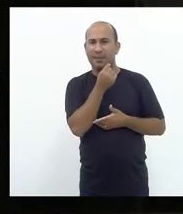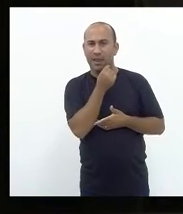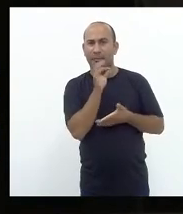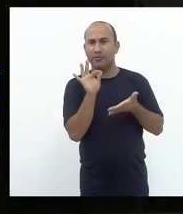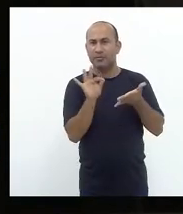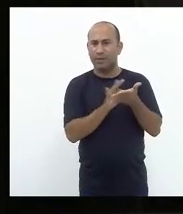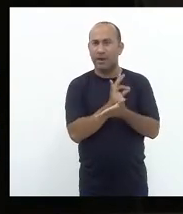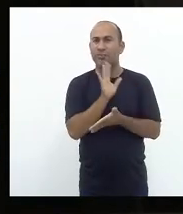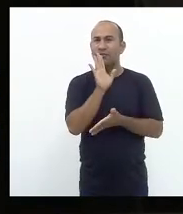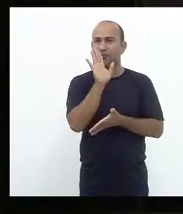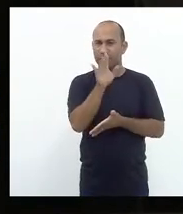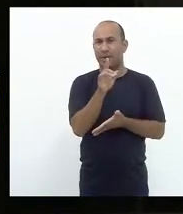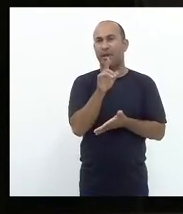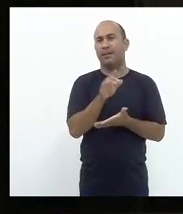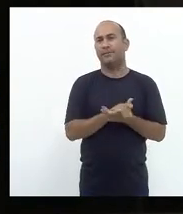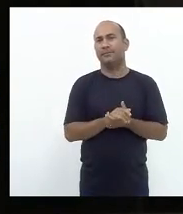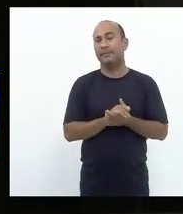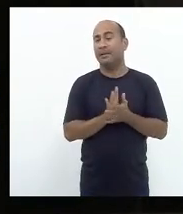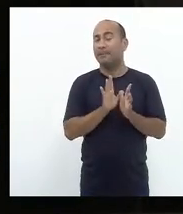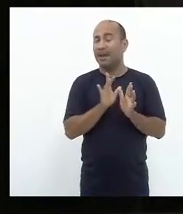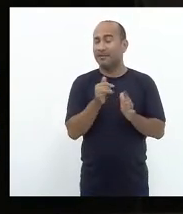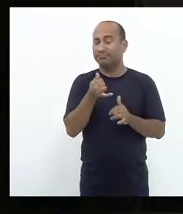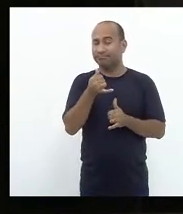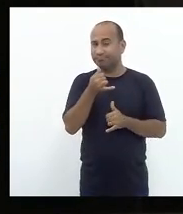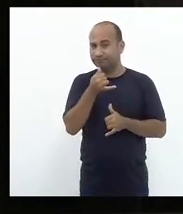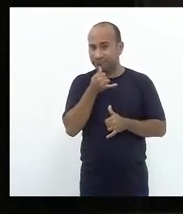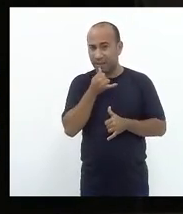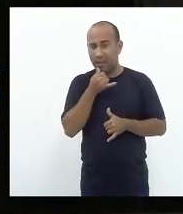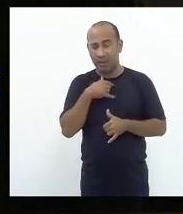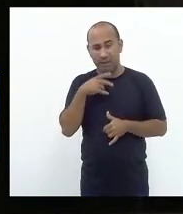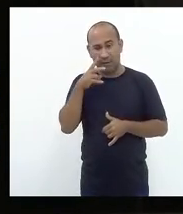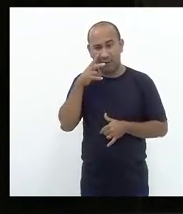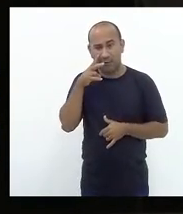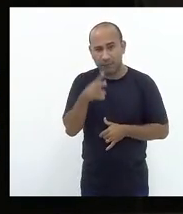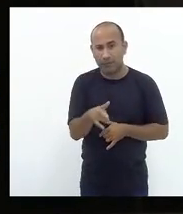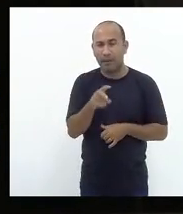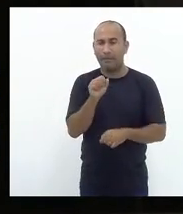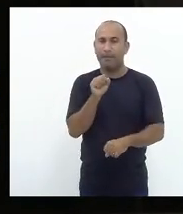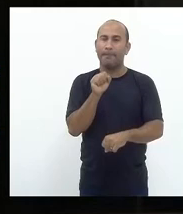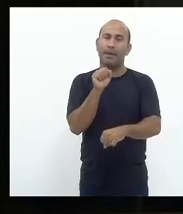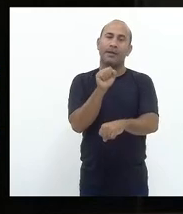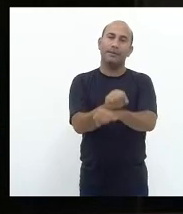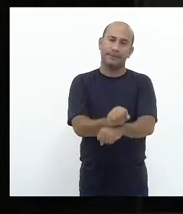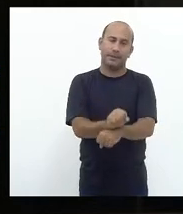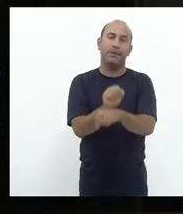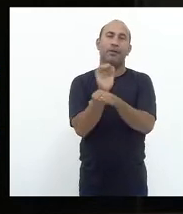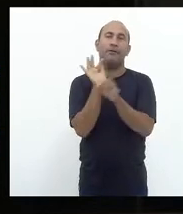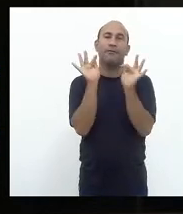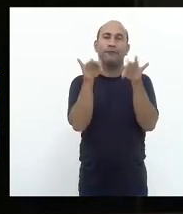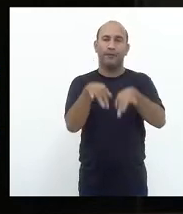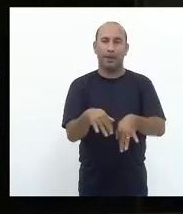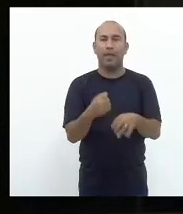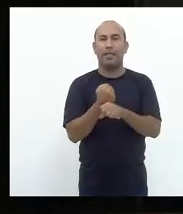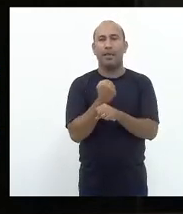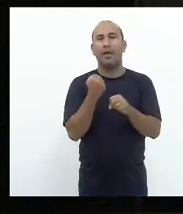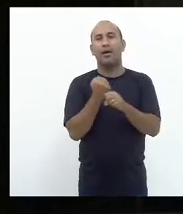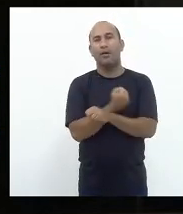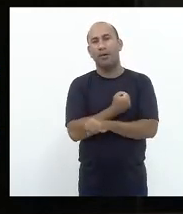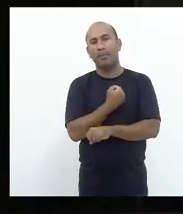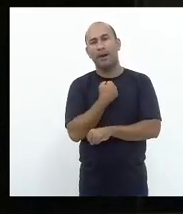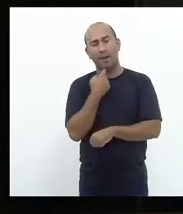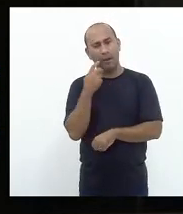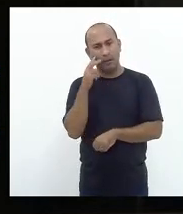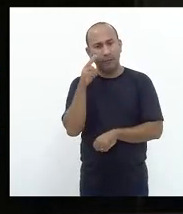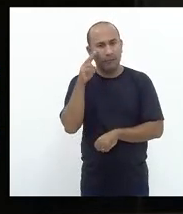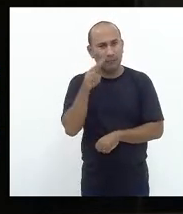para as matrículas. E, infelizmente, eu me deparei com uma paralisação da finalização das obras. Eu me